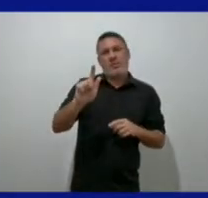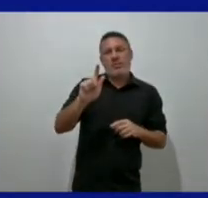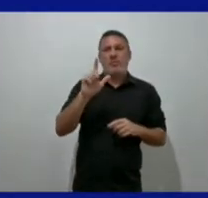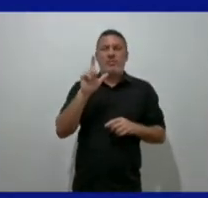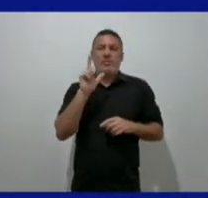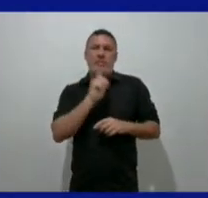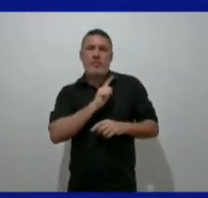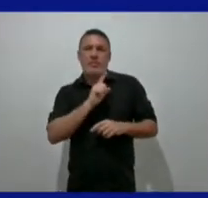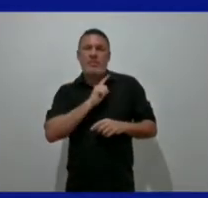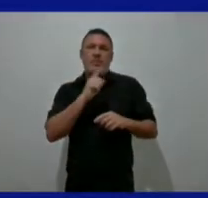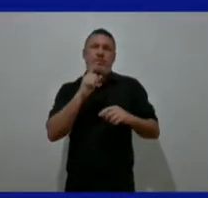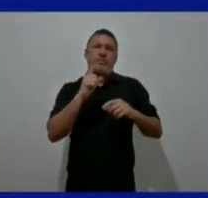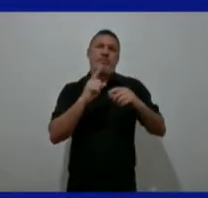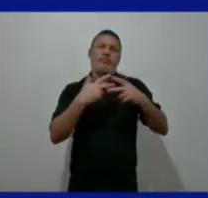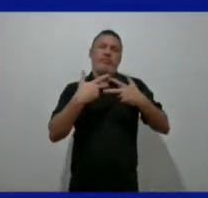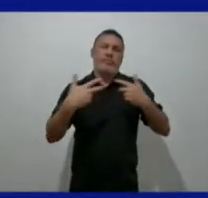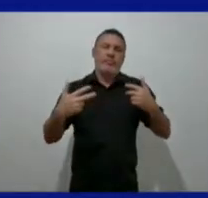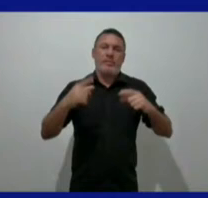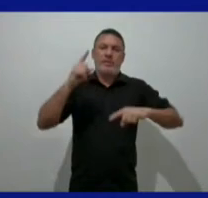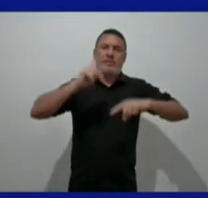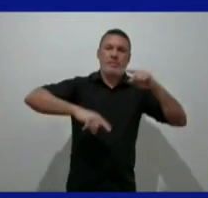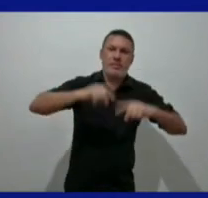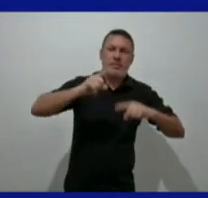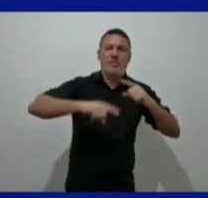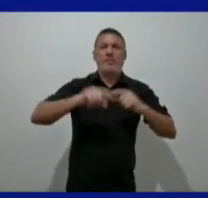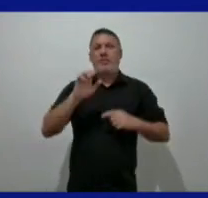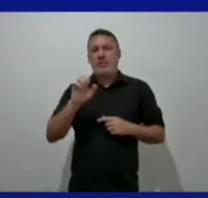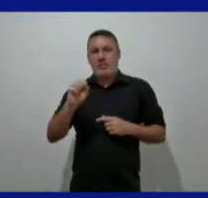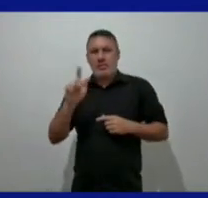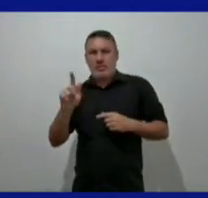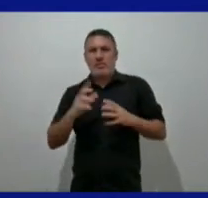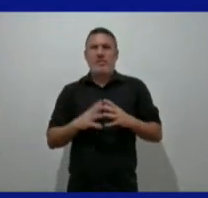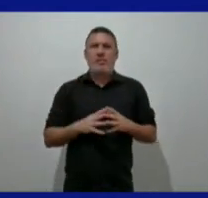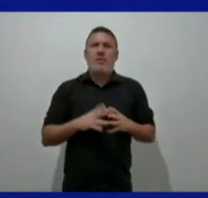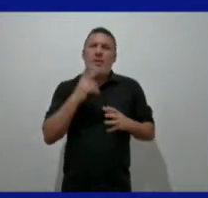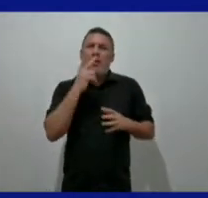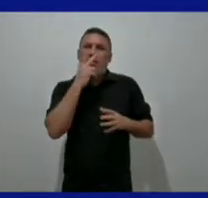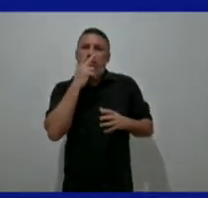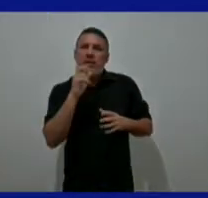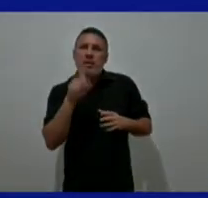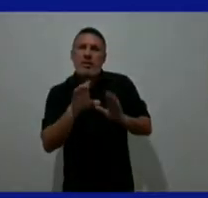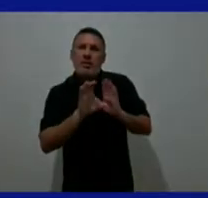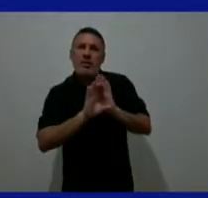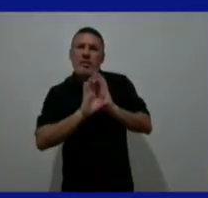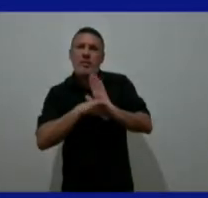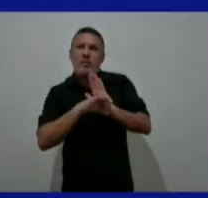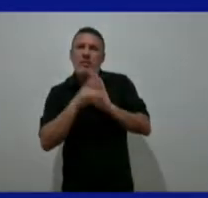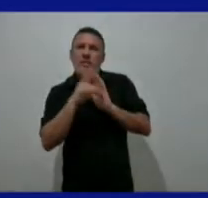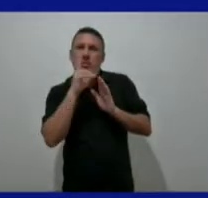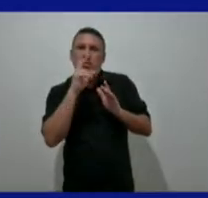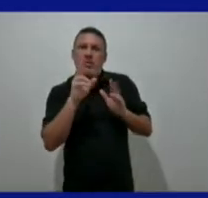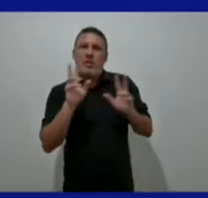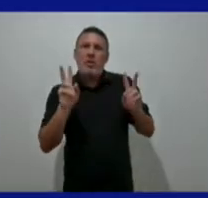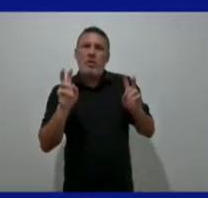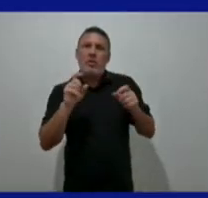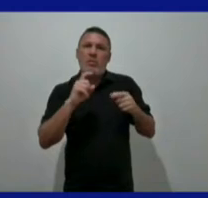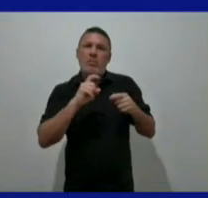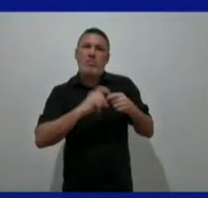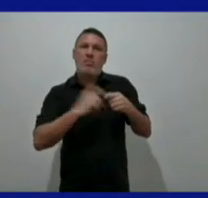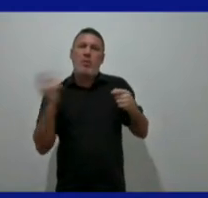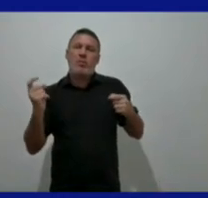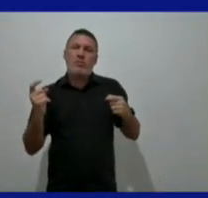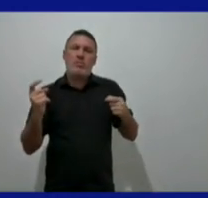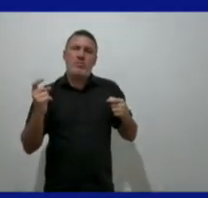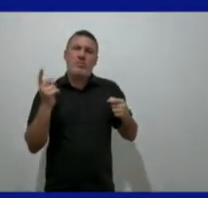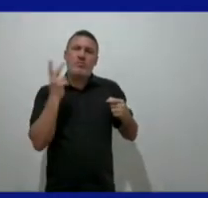ESG. E esse descolamento abriu espaço a polêmicas